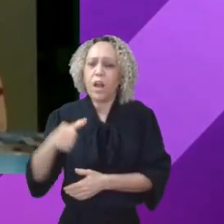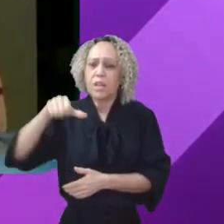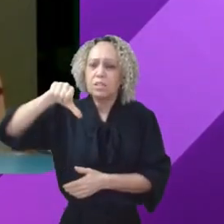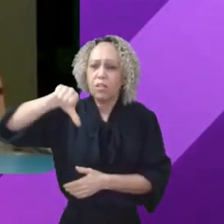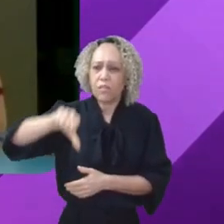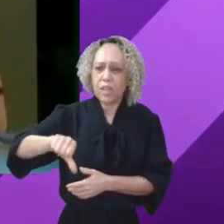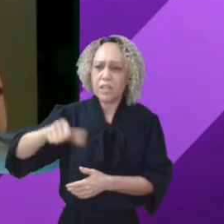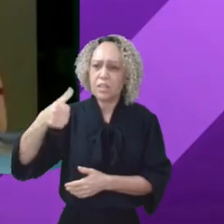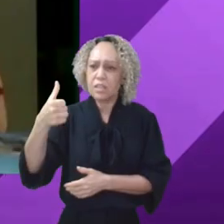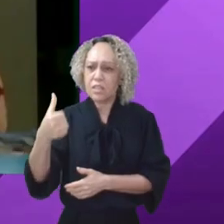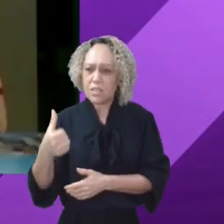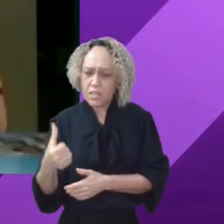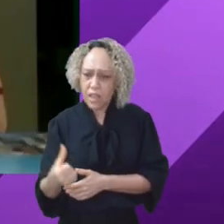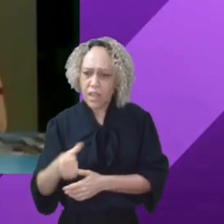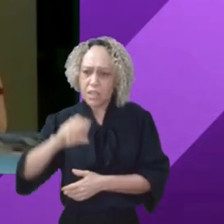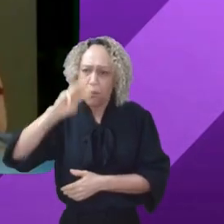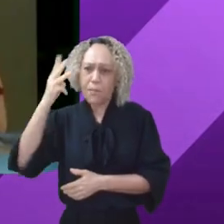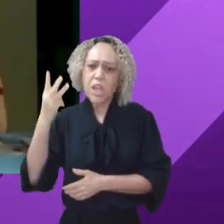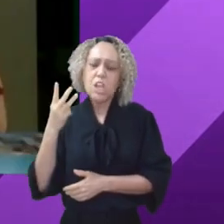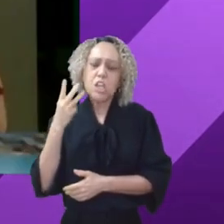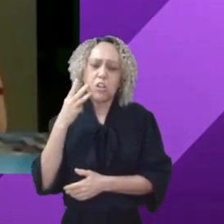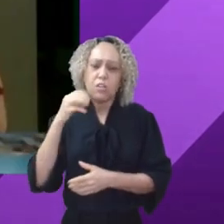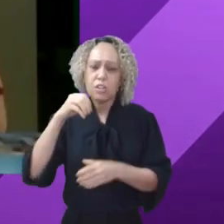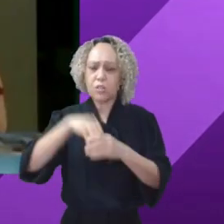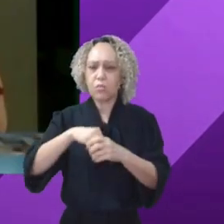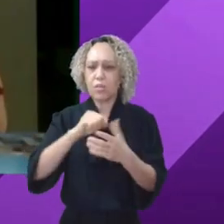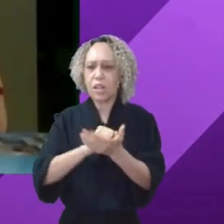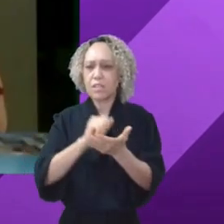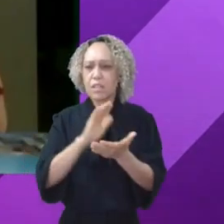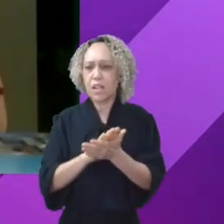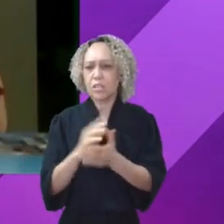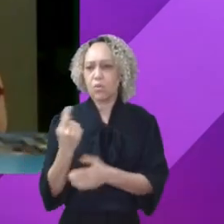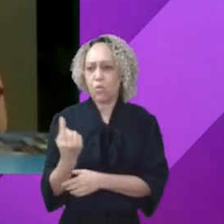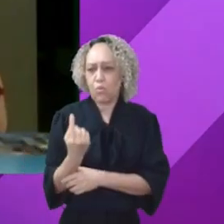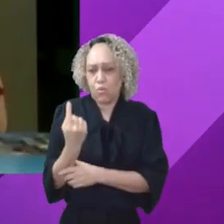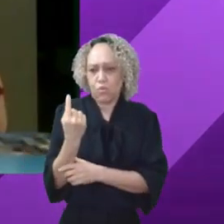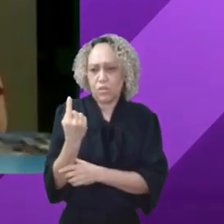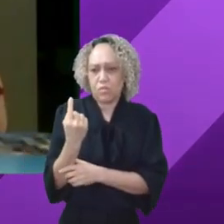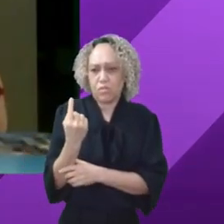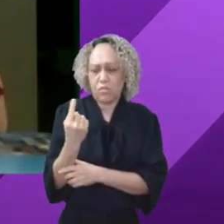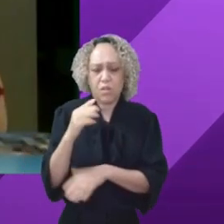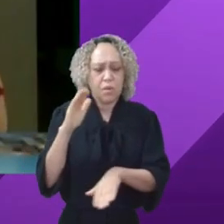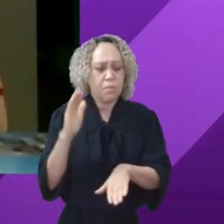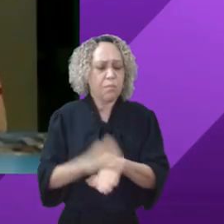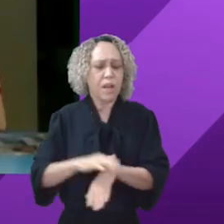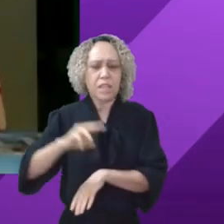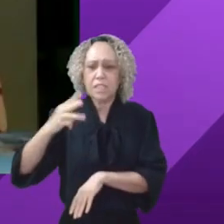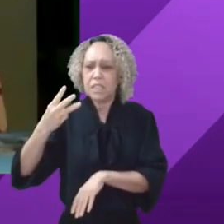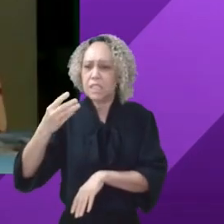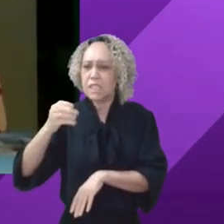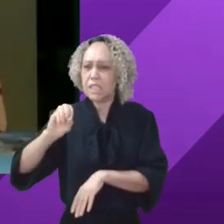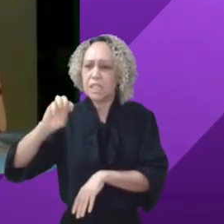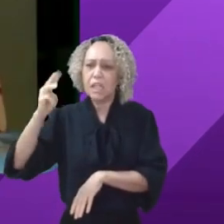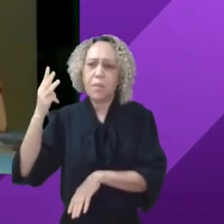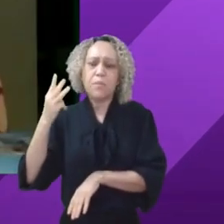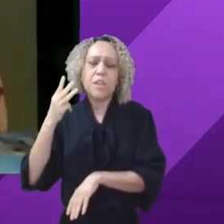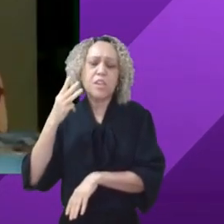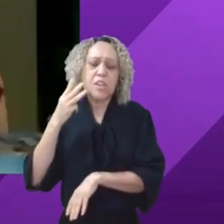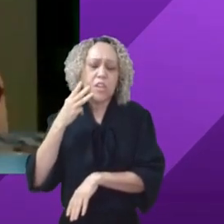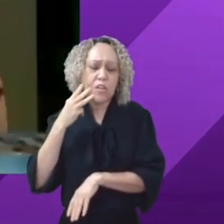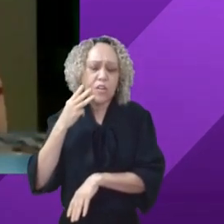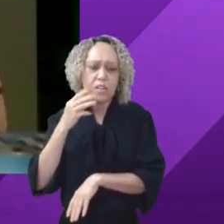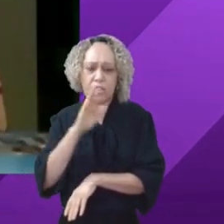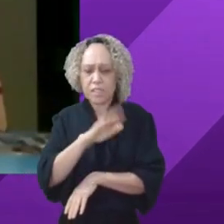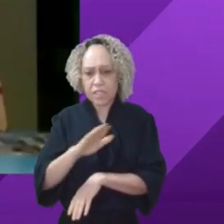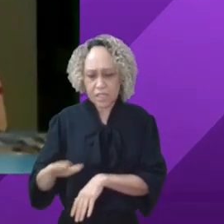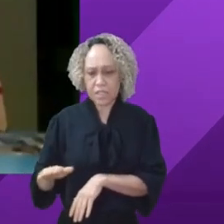milhões de pessoas no cadastro único. Nós temos mais de 30 milhões de crianças e adolescentes